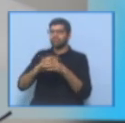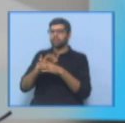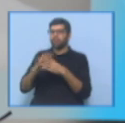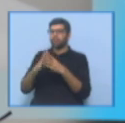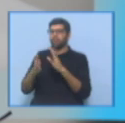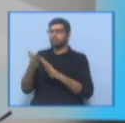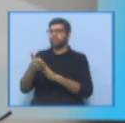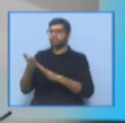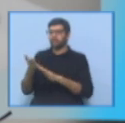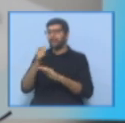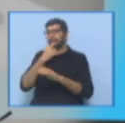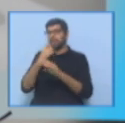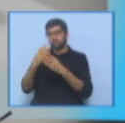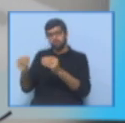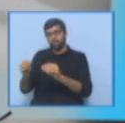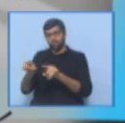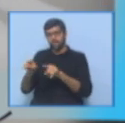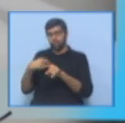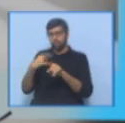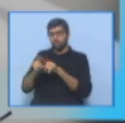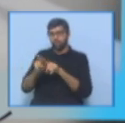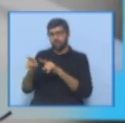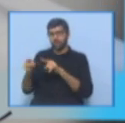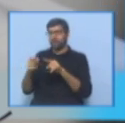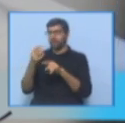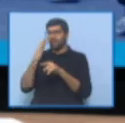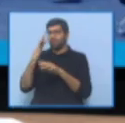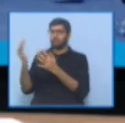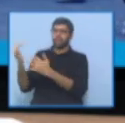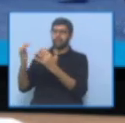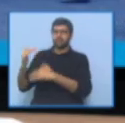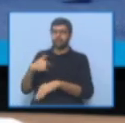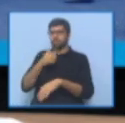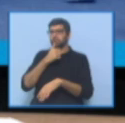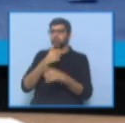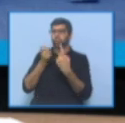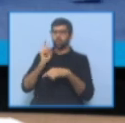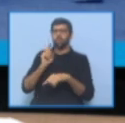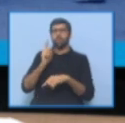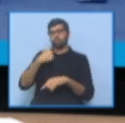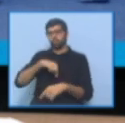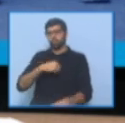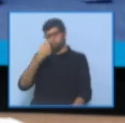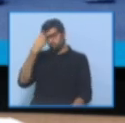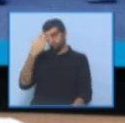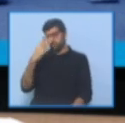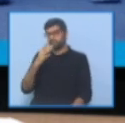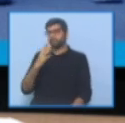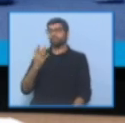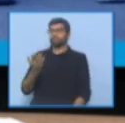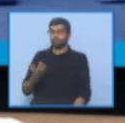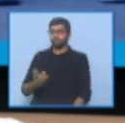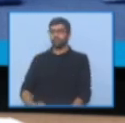imigração não é definida. O que nós entendemos é que pode ser feito